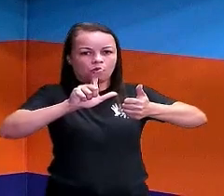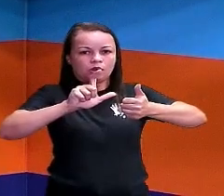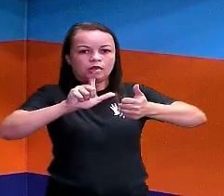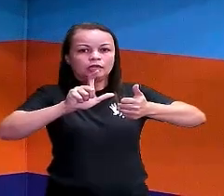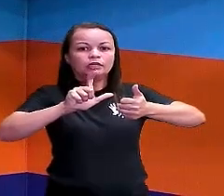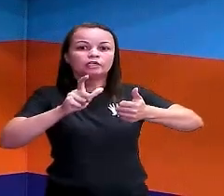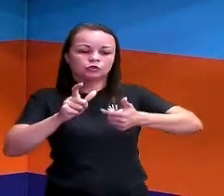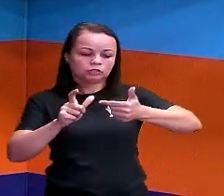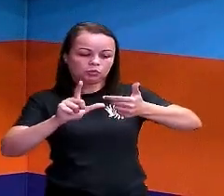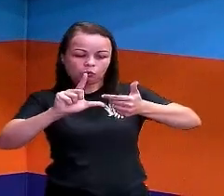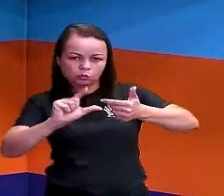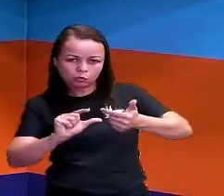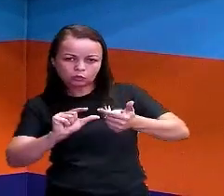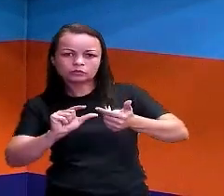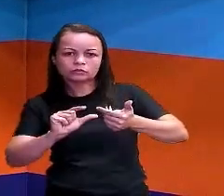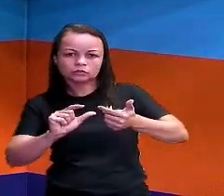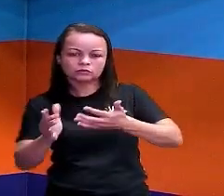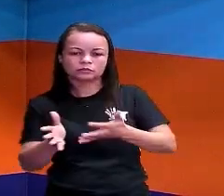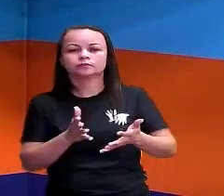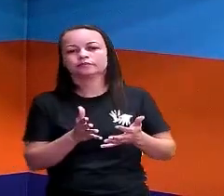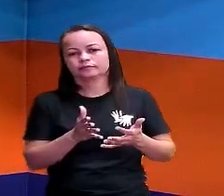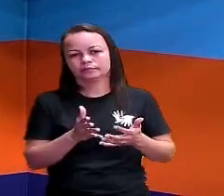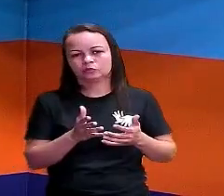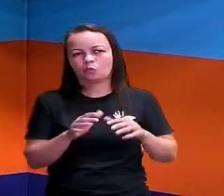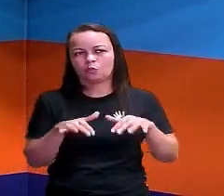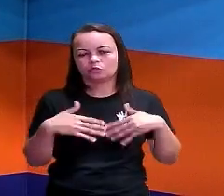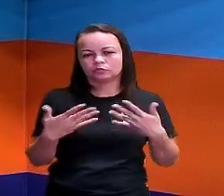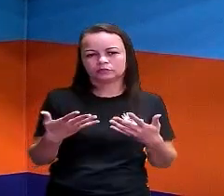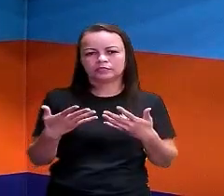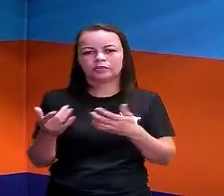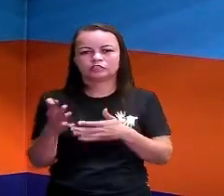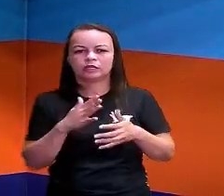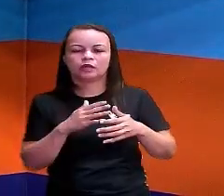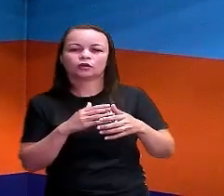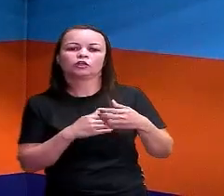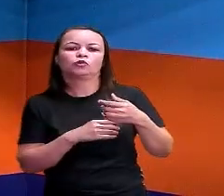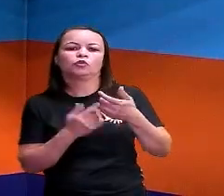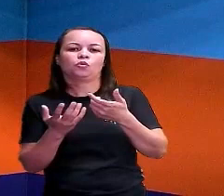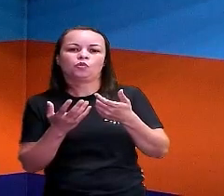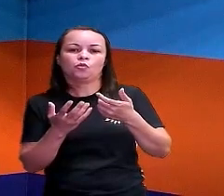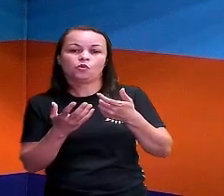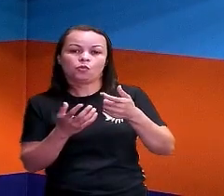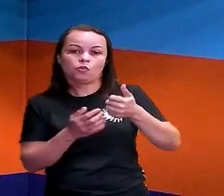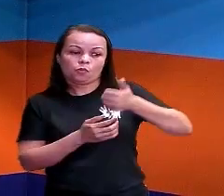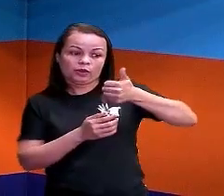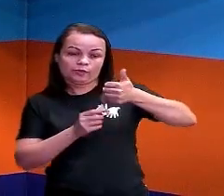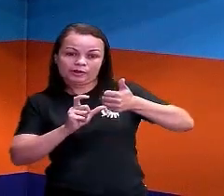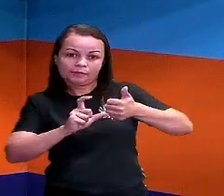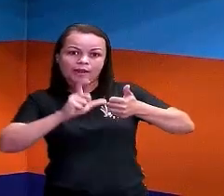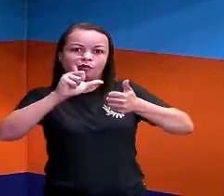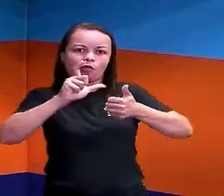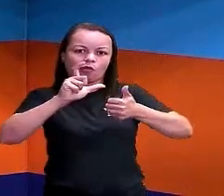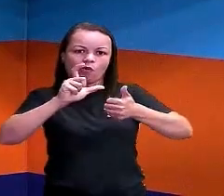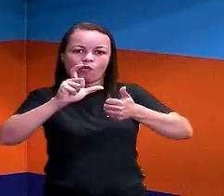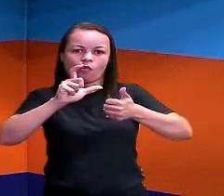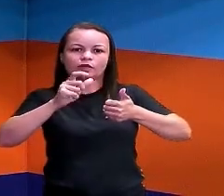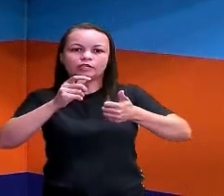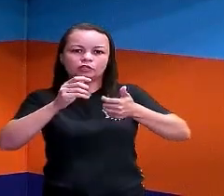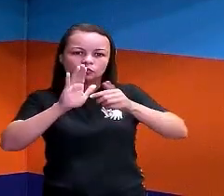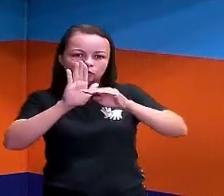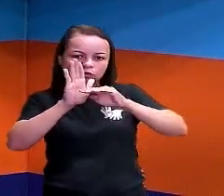O minuendo ele tem que ser maior do que o subtraendo, tá? Então, se eu inverter isso aí e eu fizer